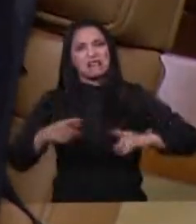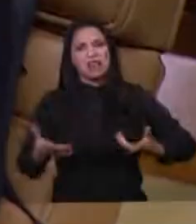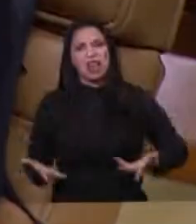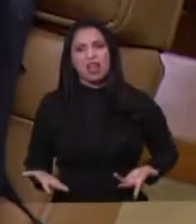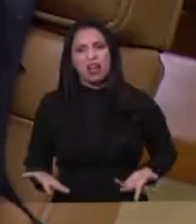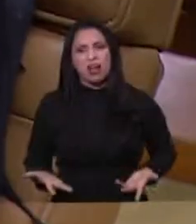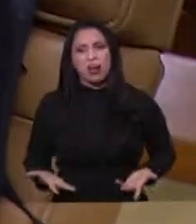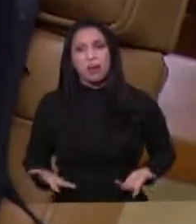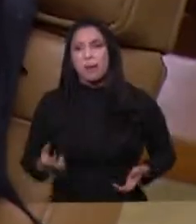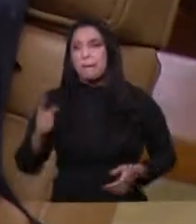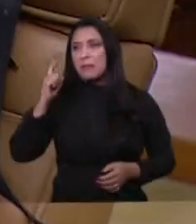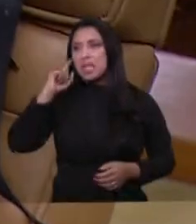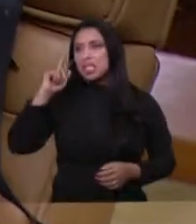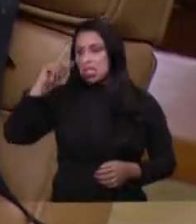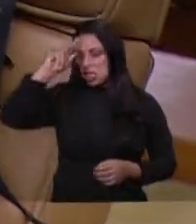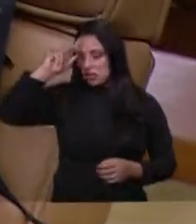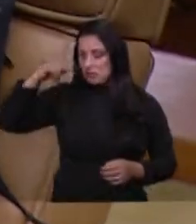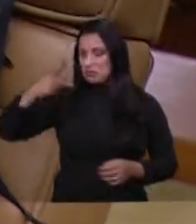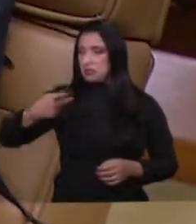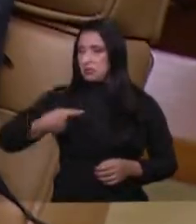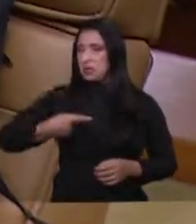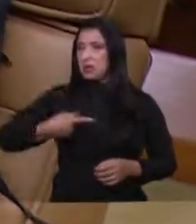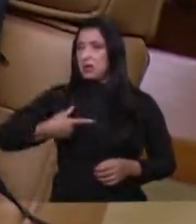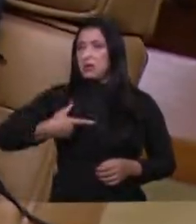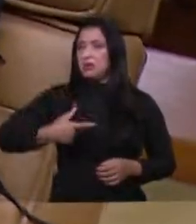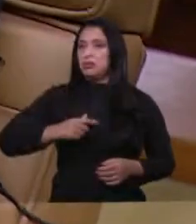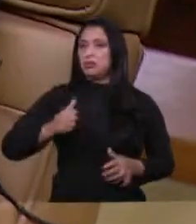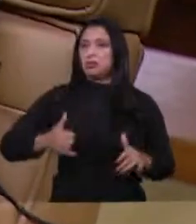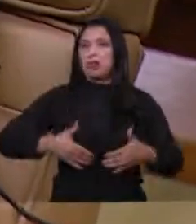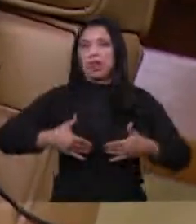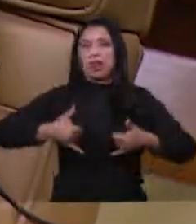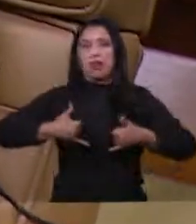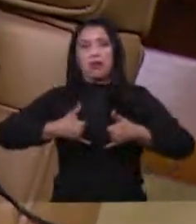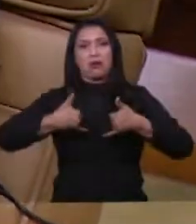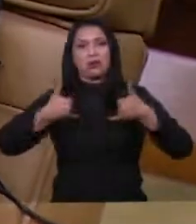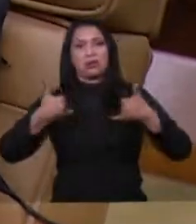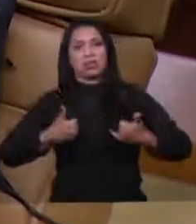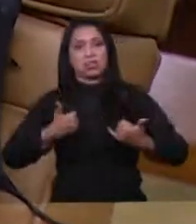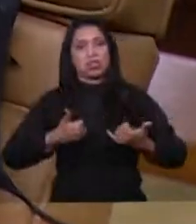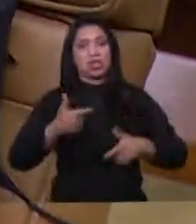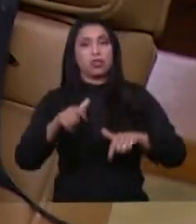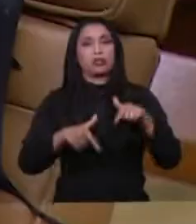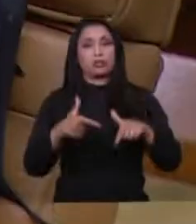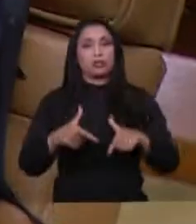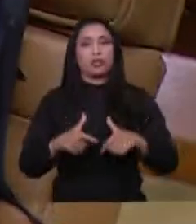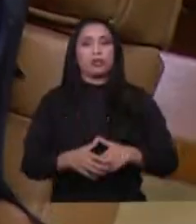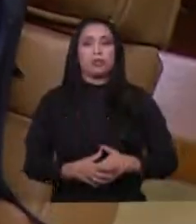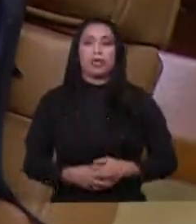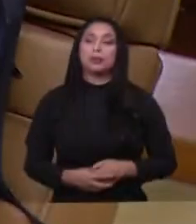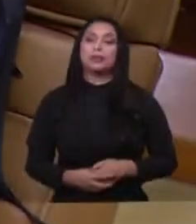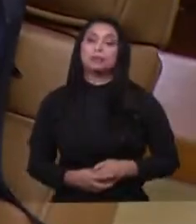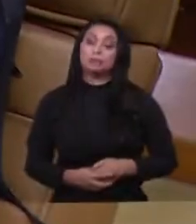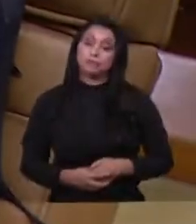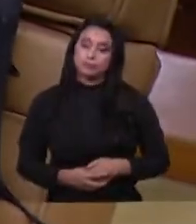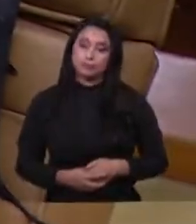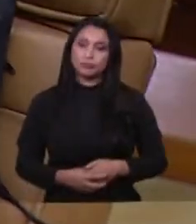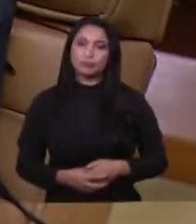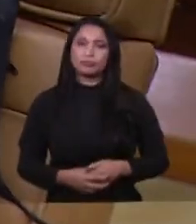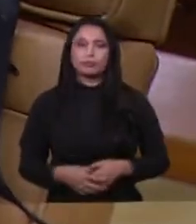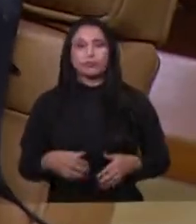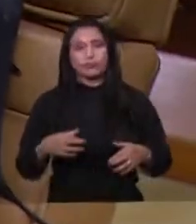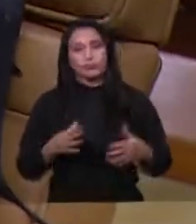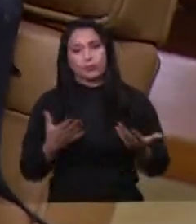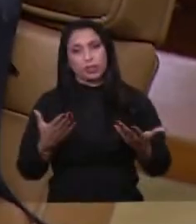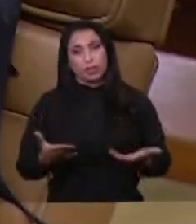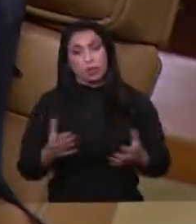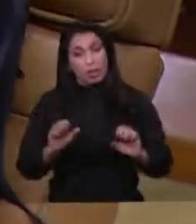fosse um autoelogio de toda aquela sua atuação. Então, eu respeito muito